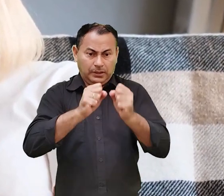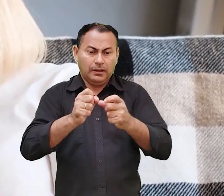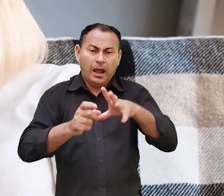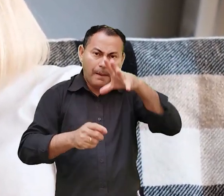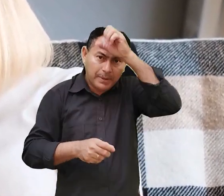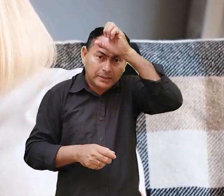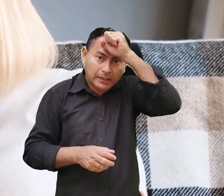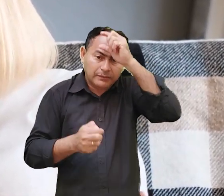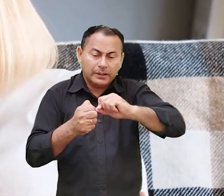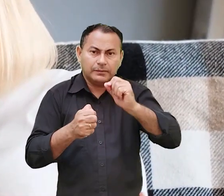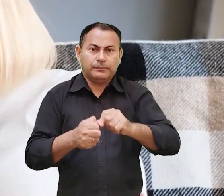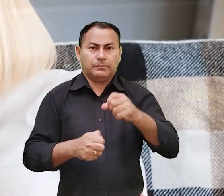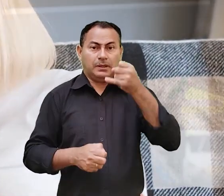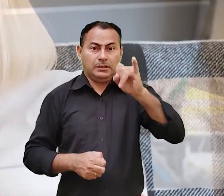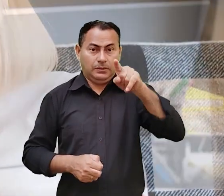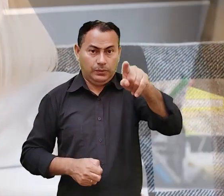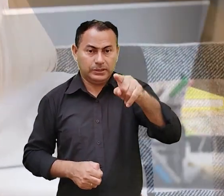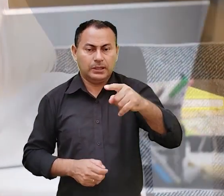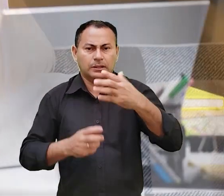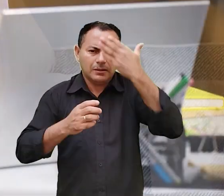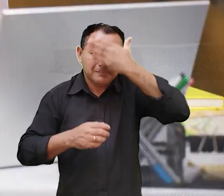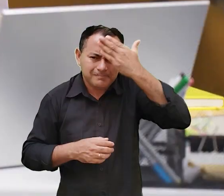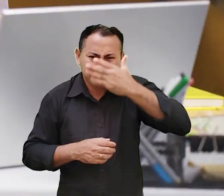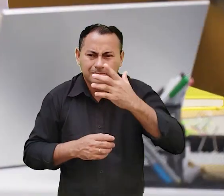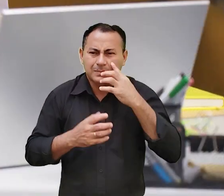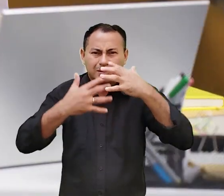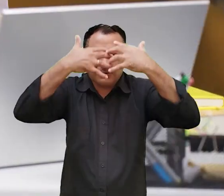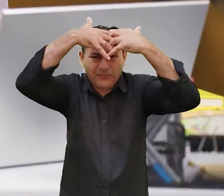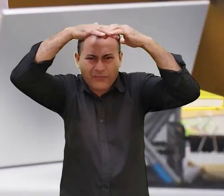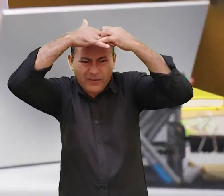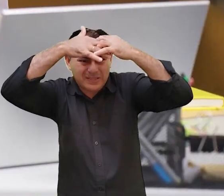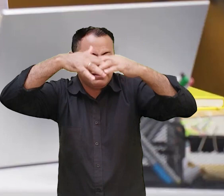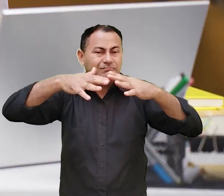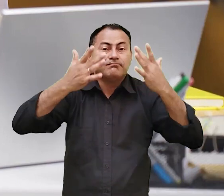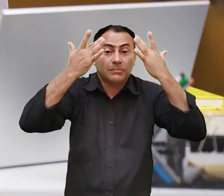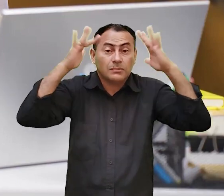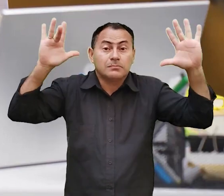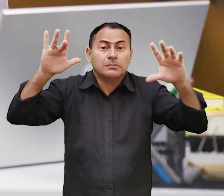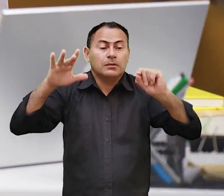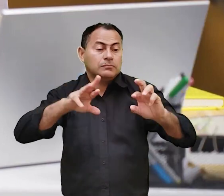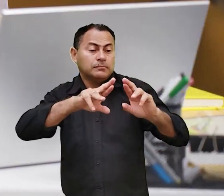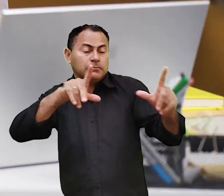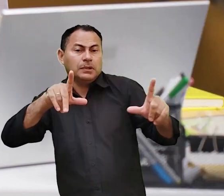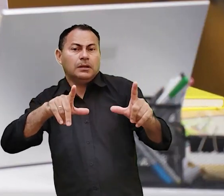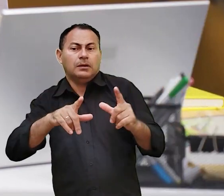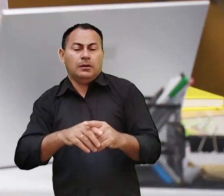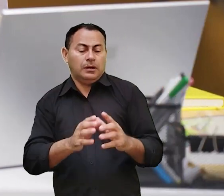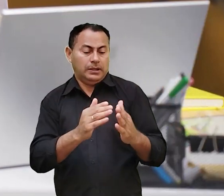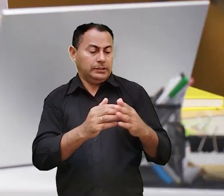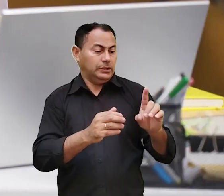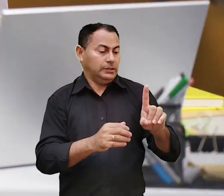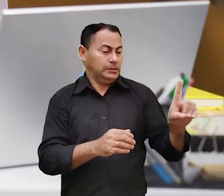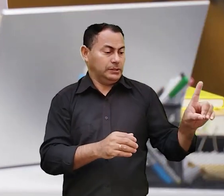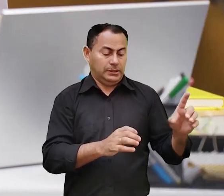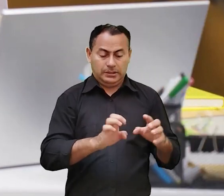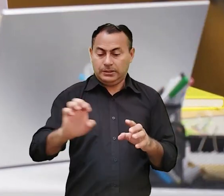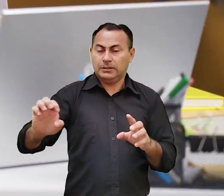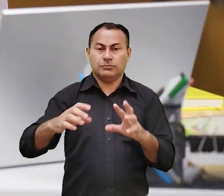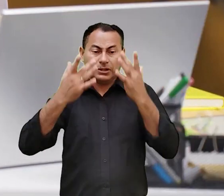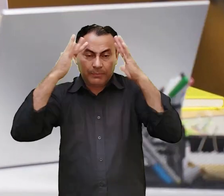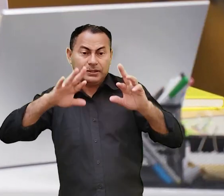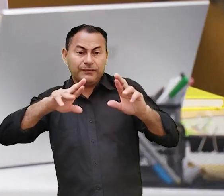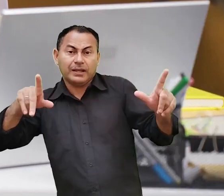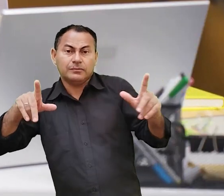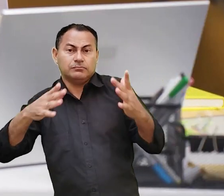que podemos tirar dele é que se você está cego, confuso, se não sabe nem diferenciar a mão esquerda da direita,